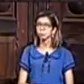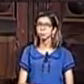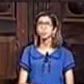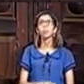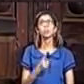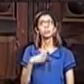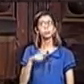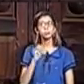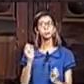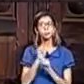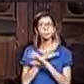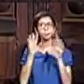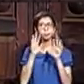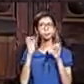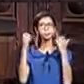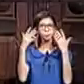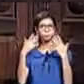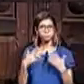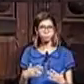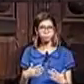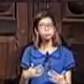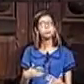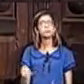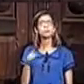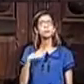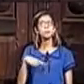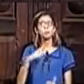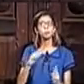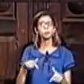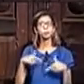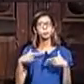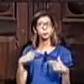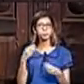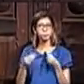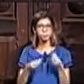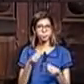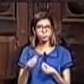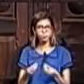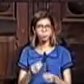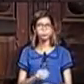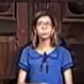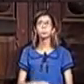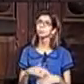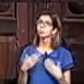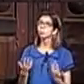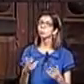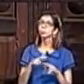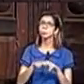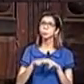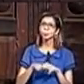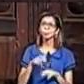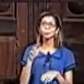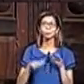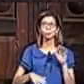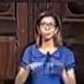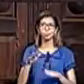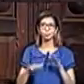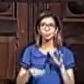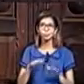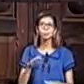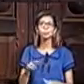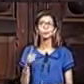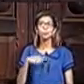ficar bem clara a nossa posição. Então, por isso, muitas vezes,